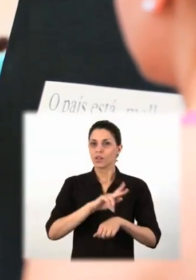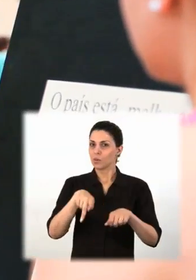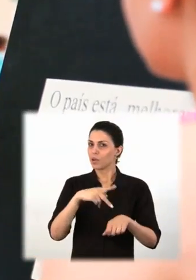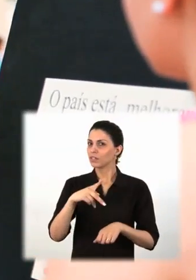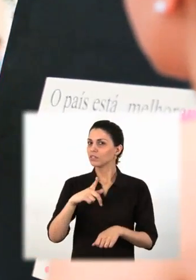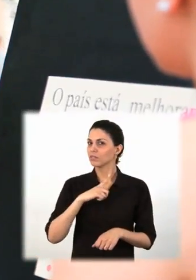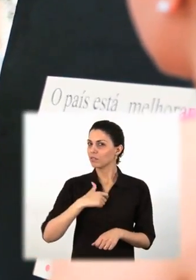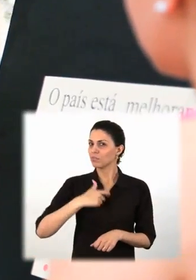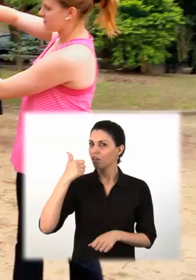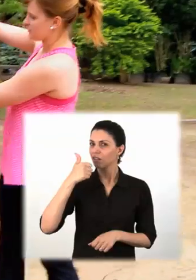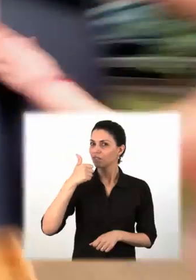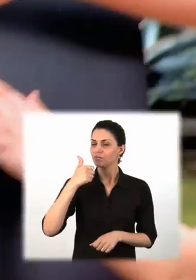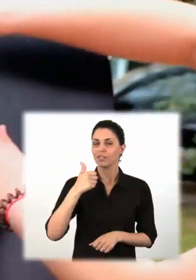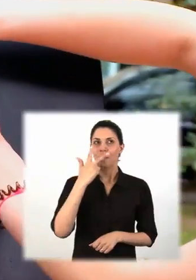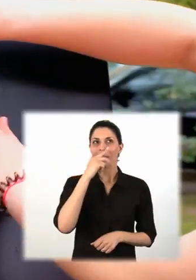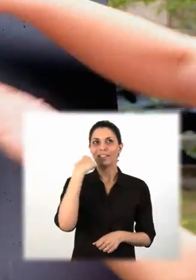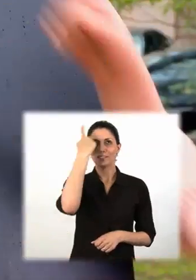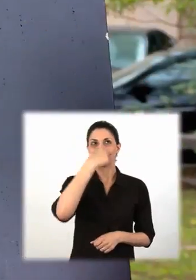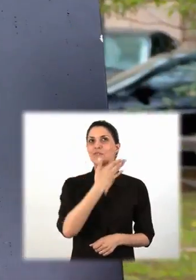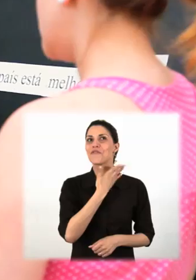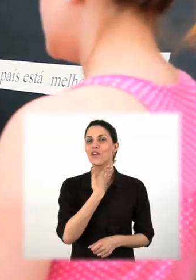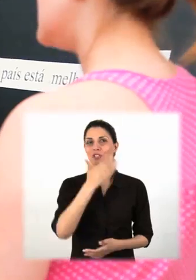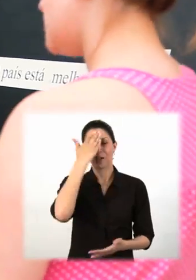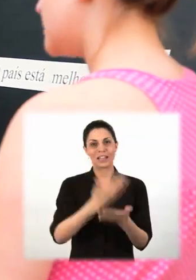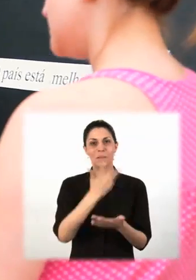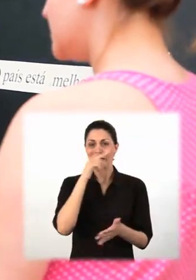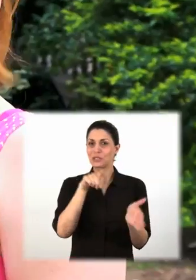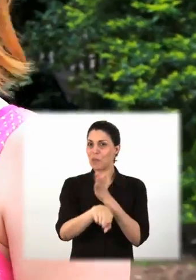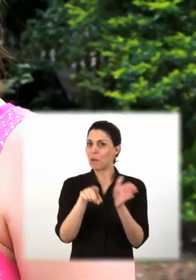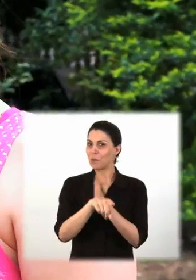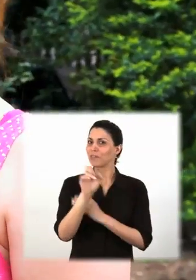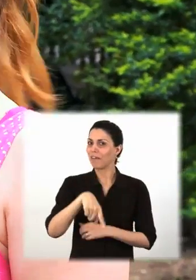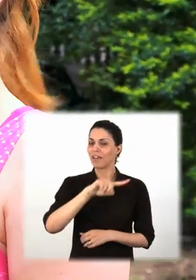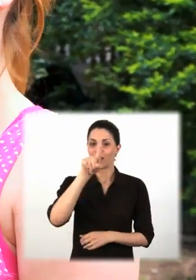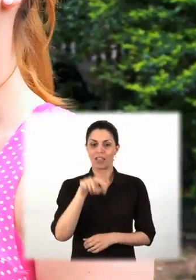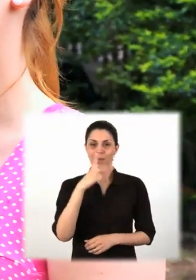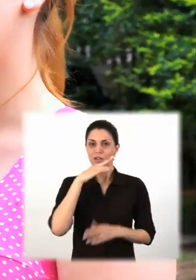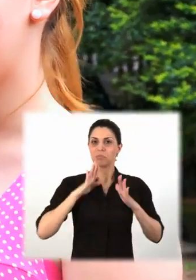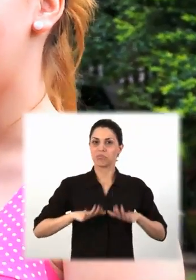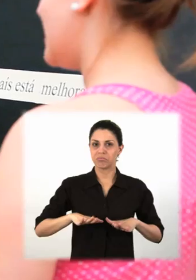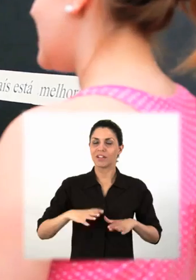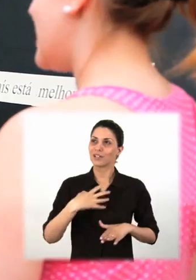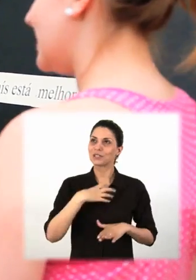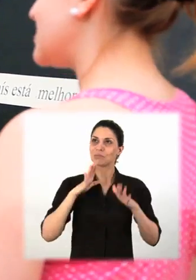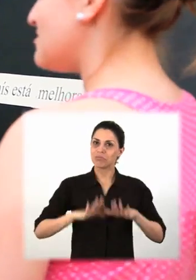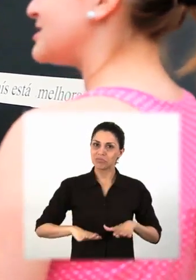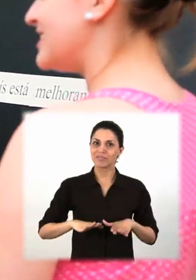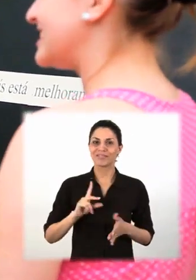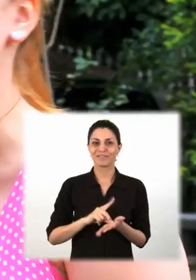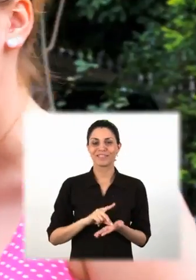O país está melhorando? Ela não tá acreditando que o país está melhorando, ela tá perguntando, ele tá melhorando? Tá um pouco pessimista.